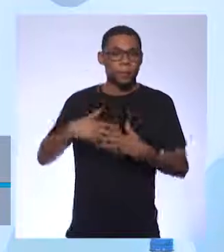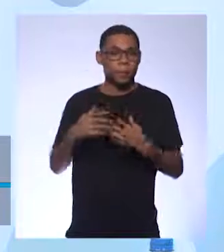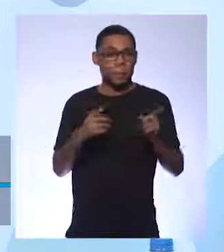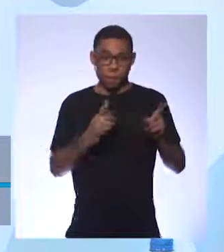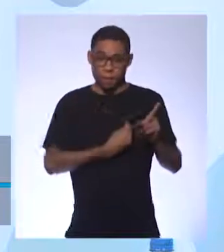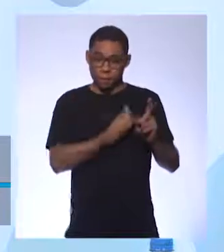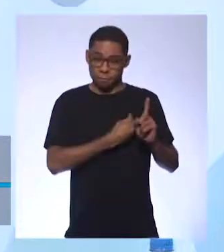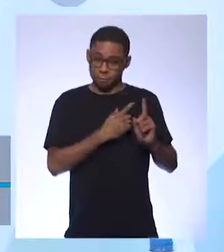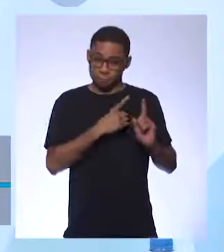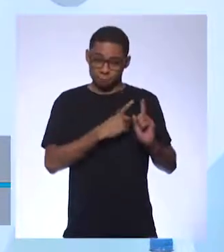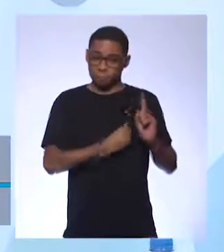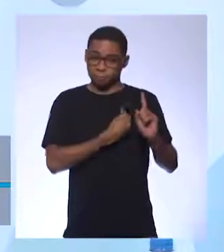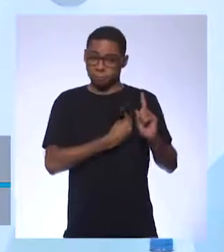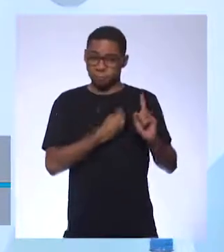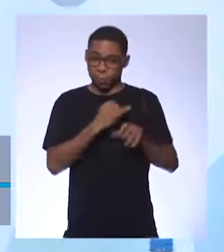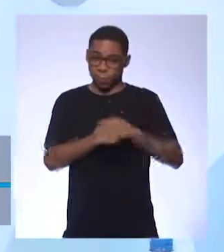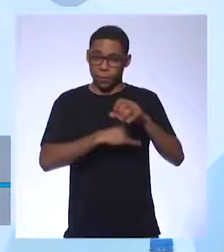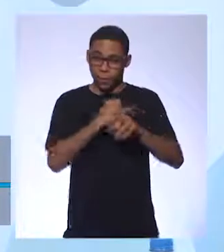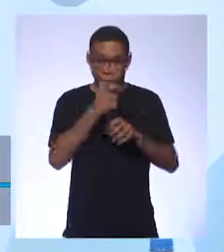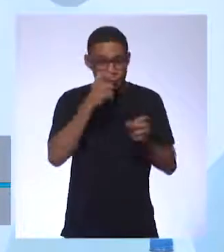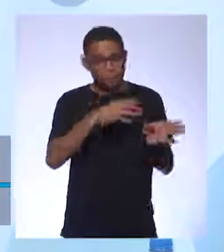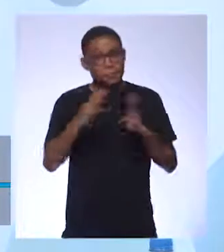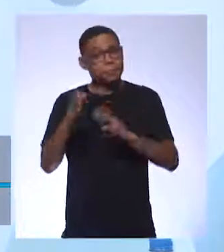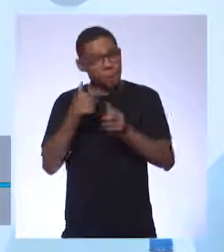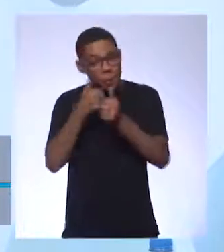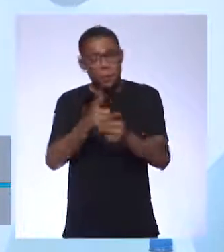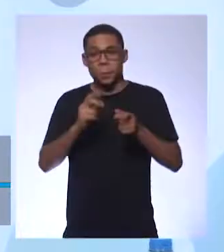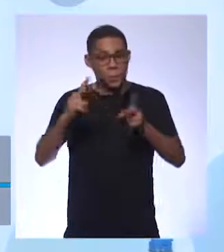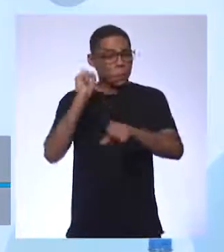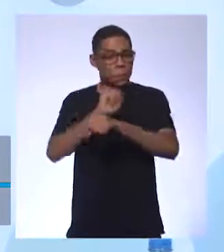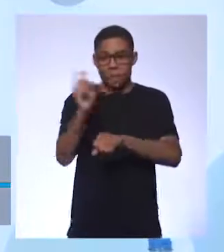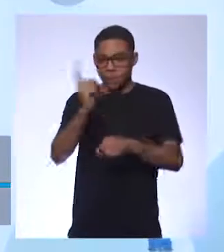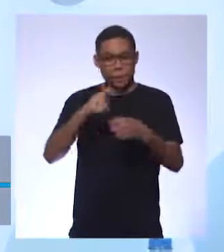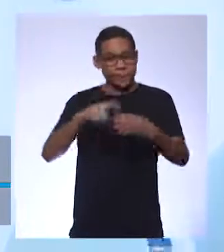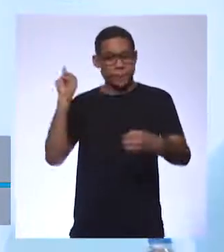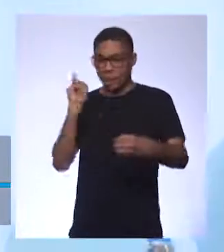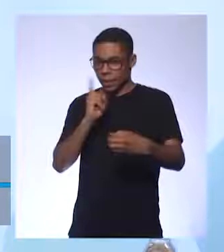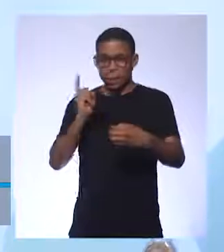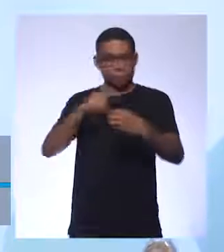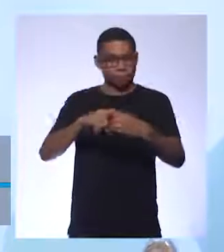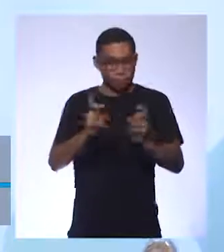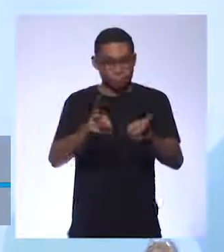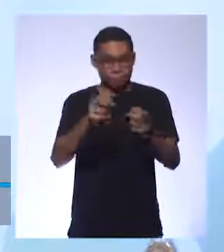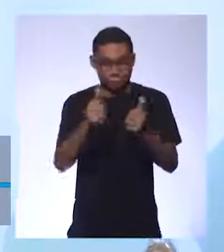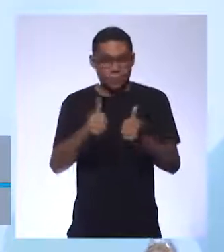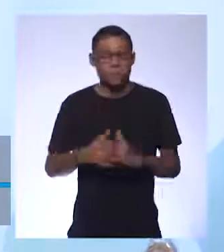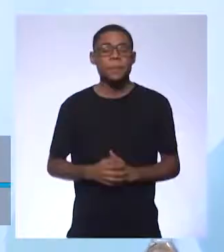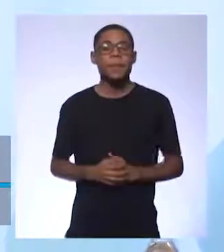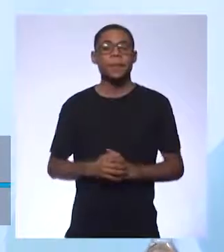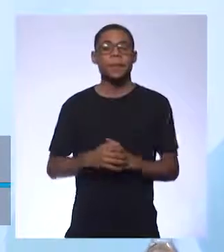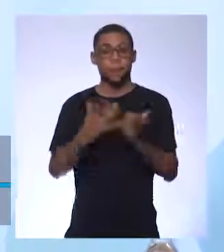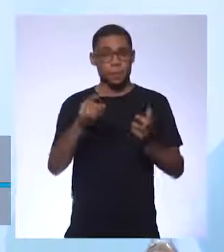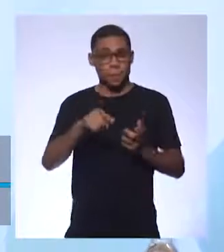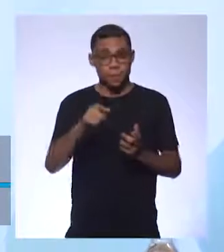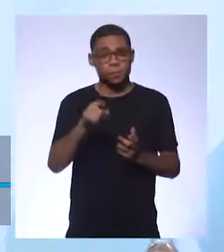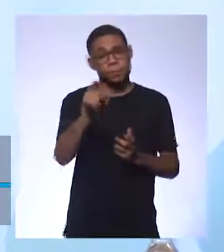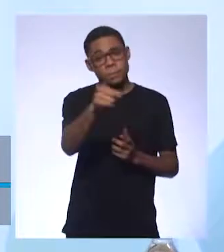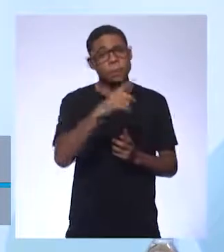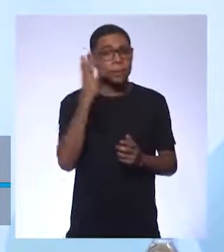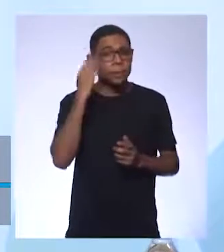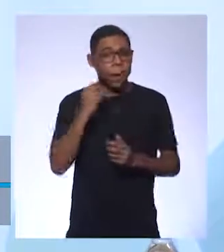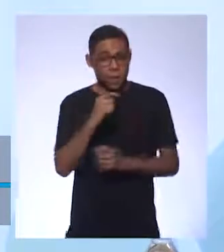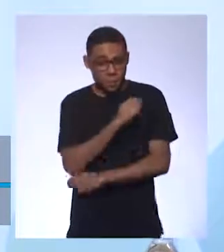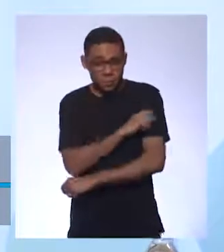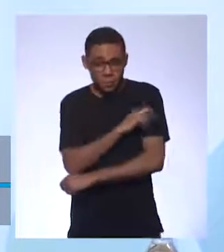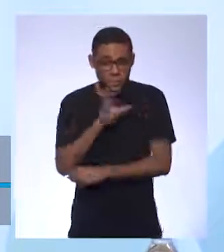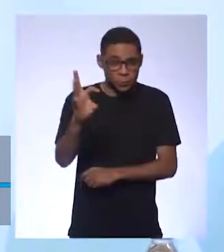online com a gente. Legal. Acompanha a aula aí, professor, vamos continuar a nossa aula. E agora, turma, vocês já sabem dessa nova